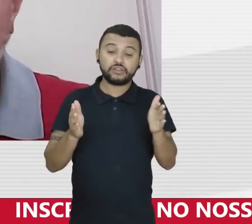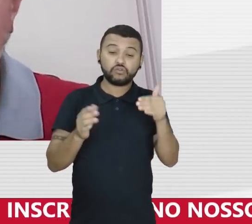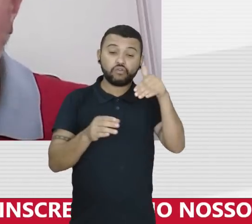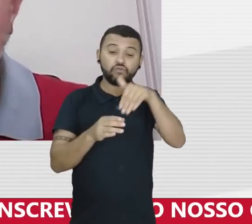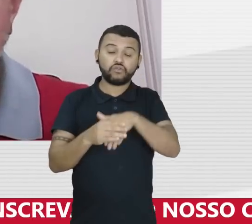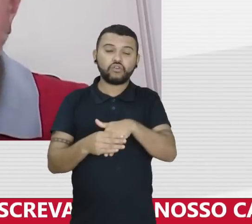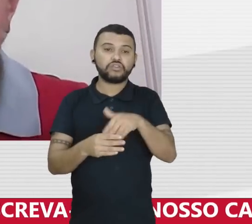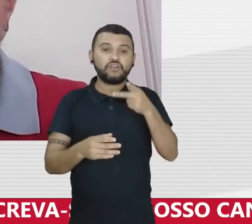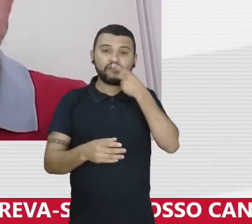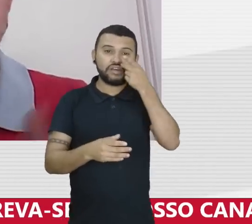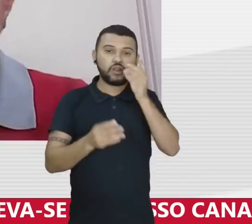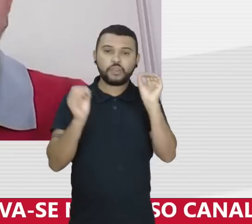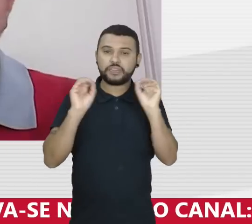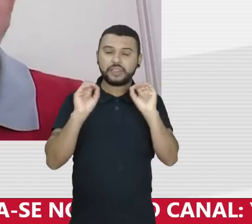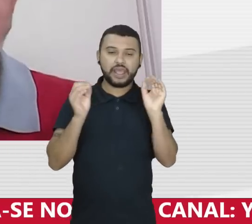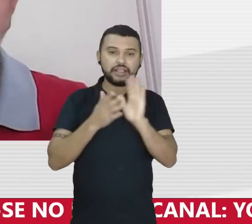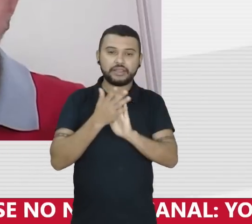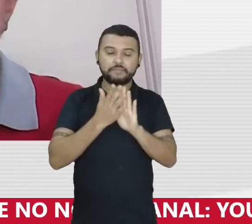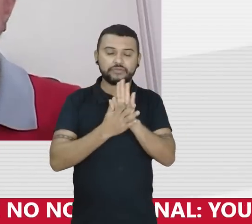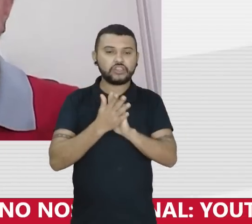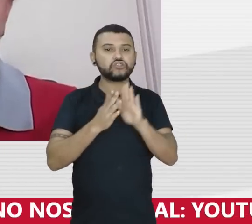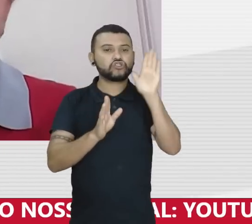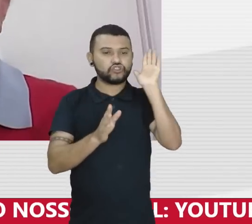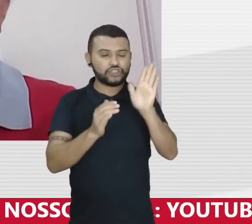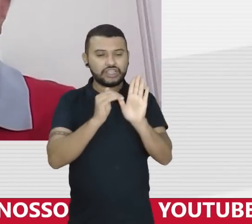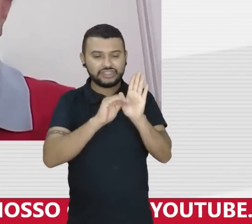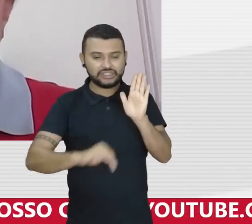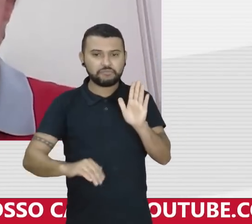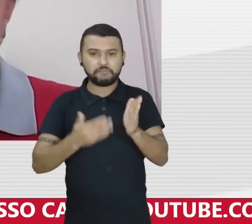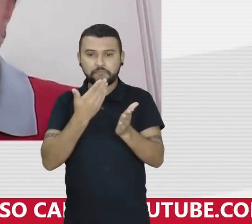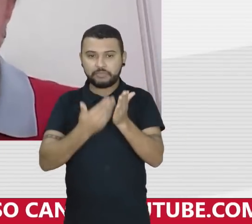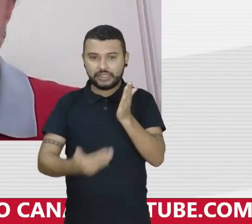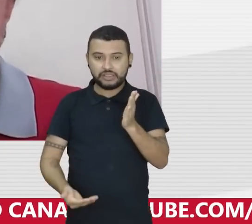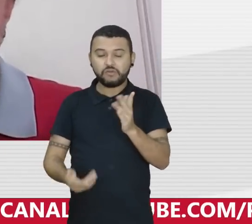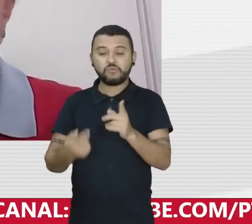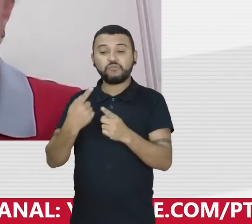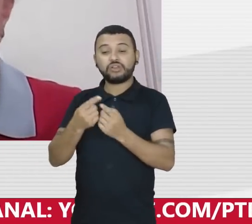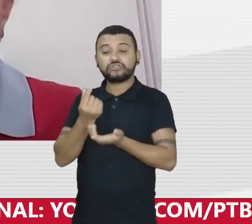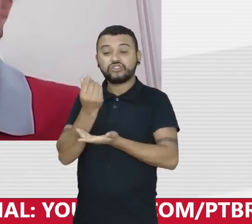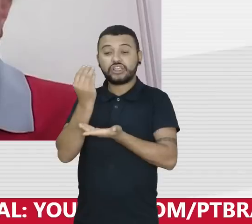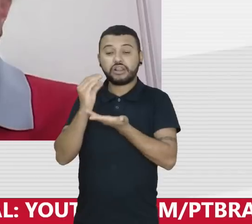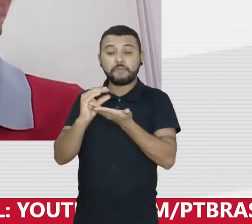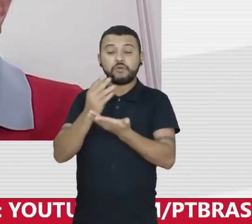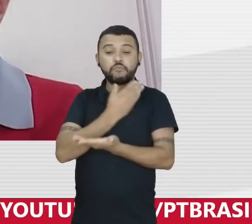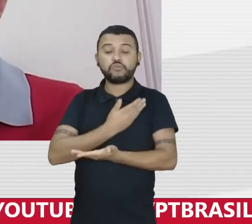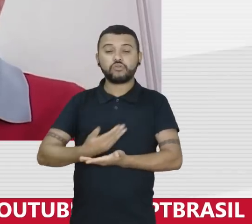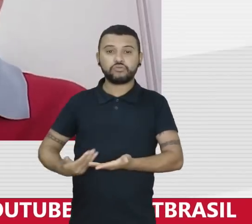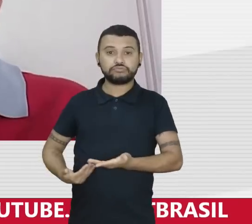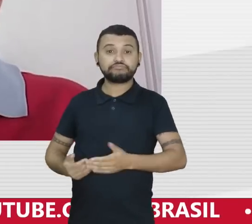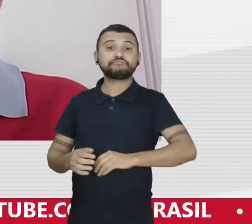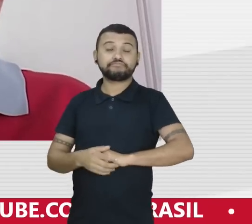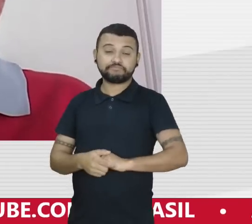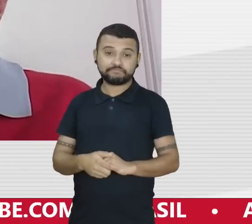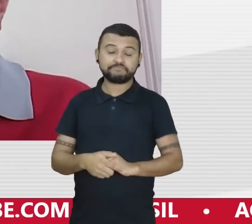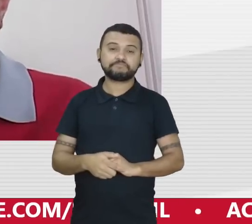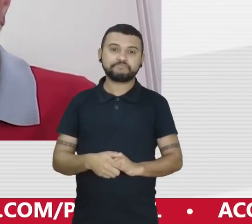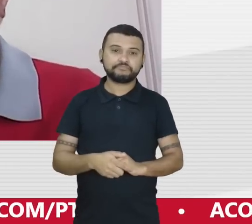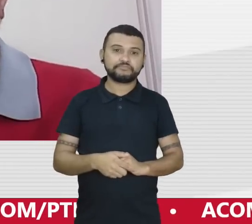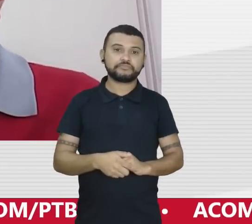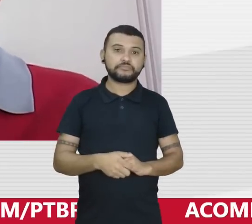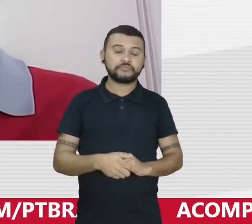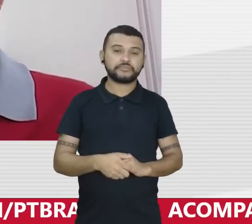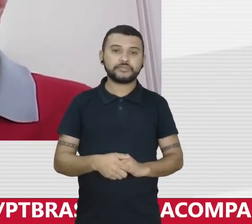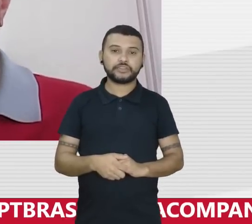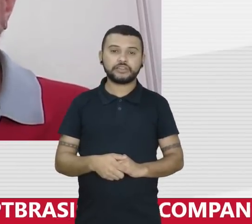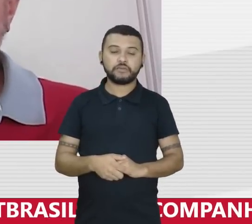não falou e foi cassado porque aquilo era financiado com dinheiro público. Então, a